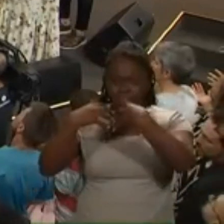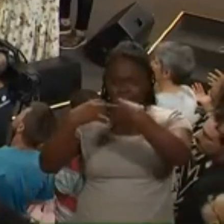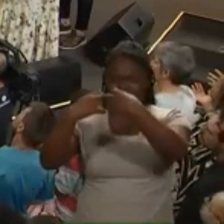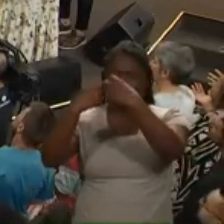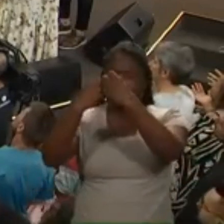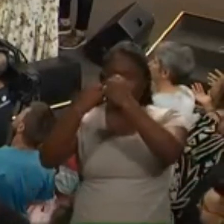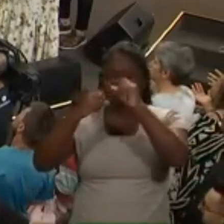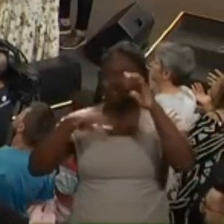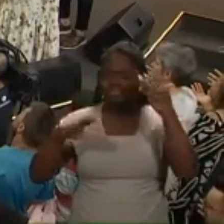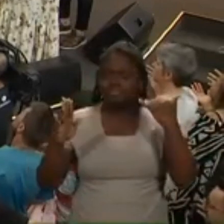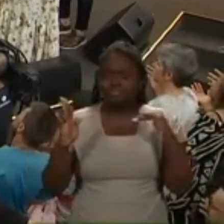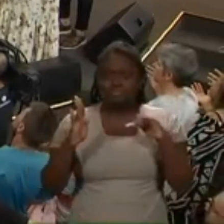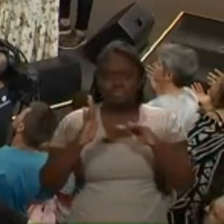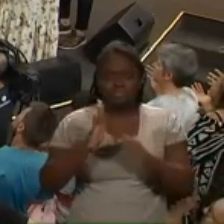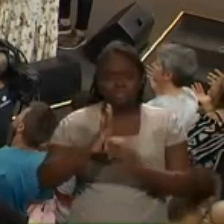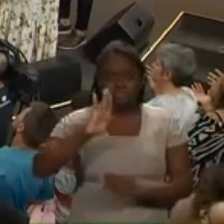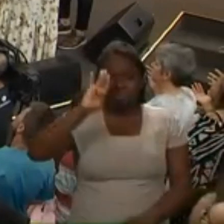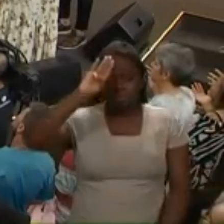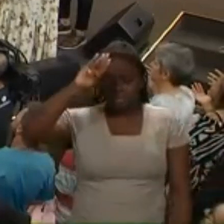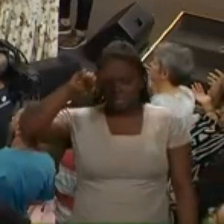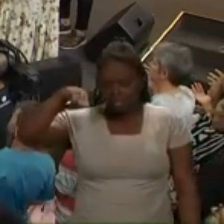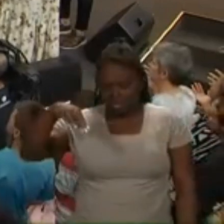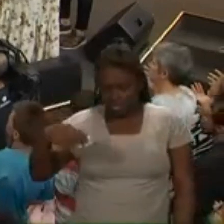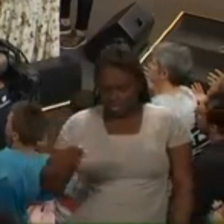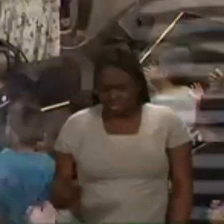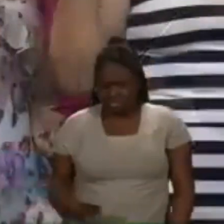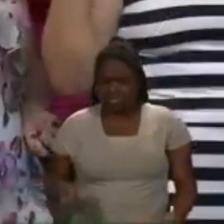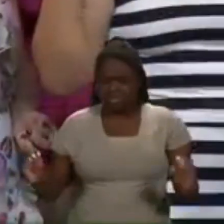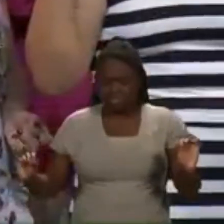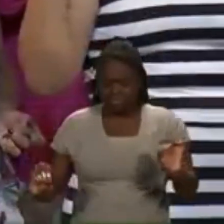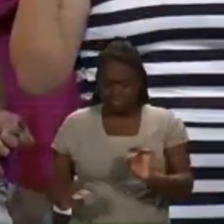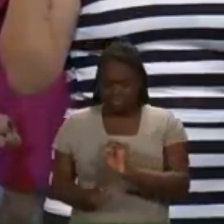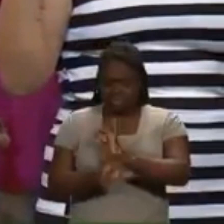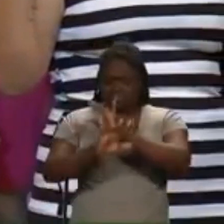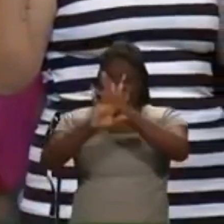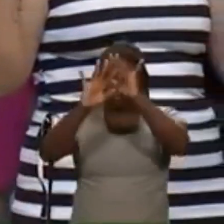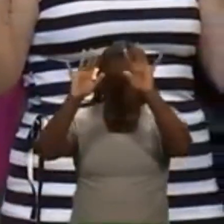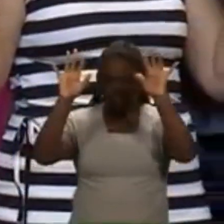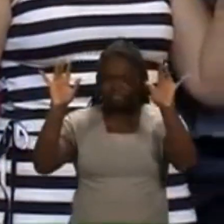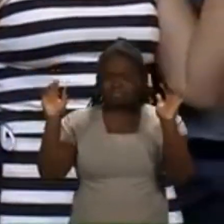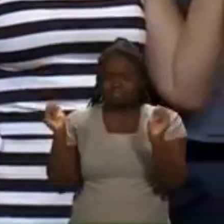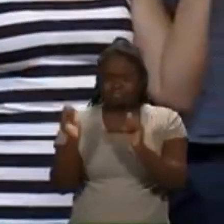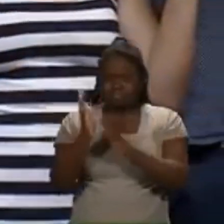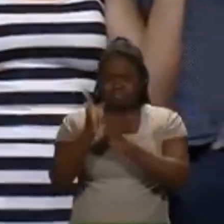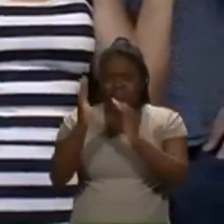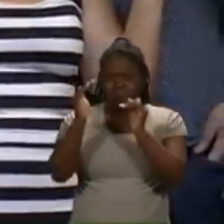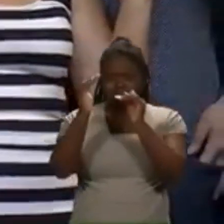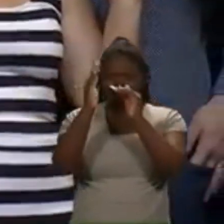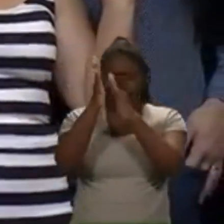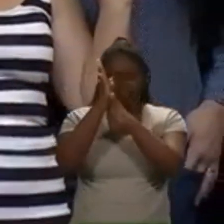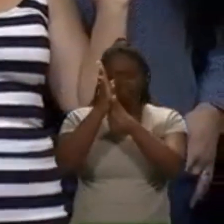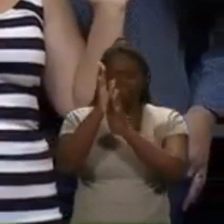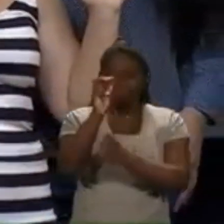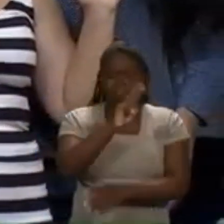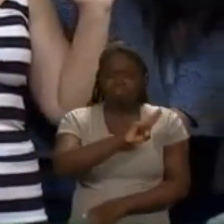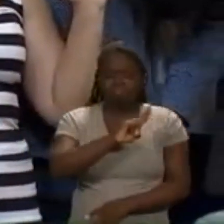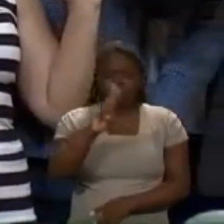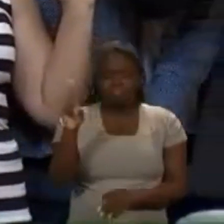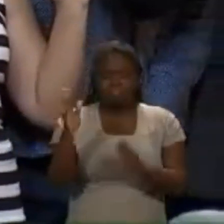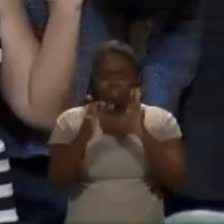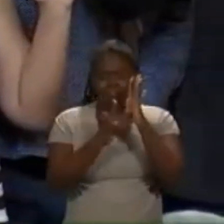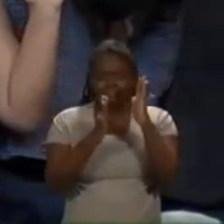honra, toda glória e todo louvor, em o nome de